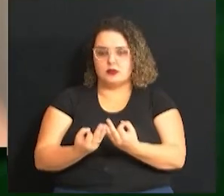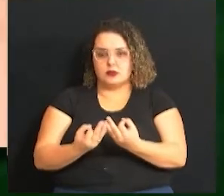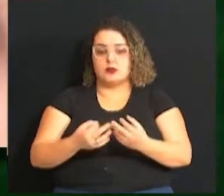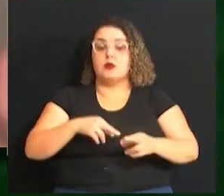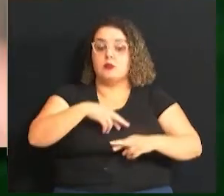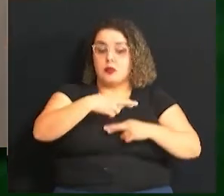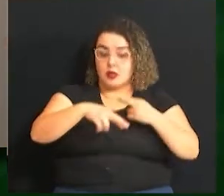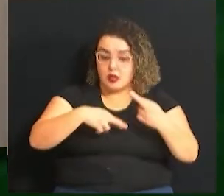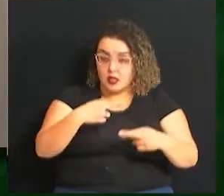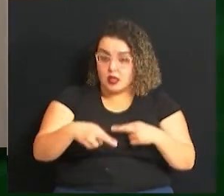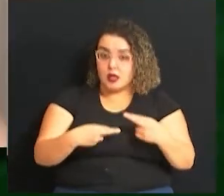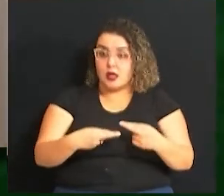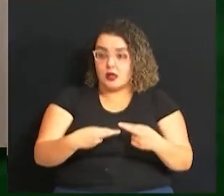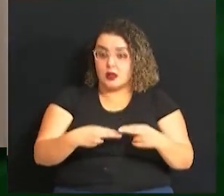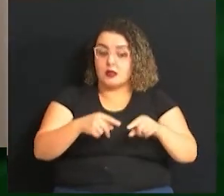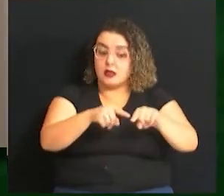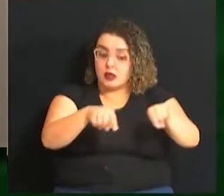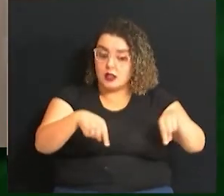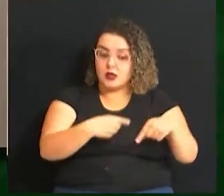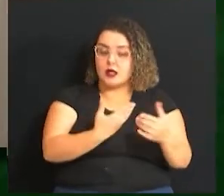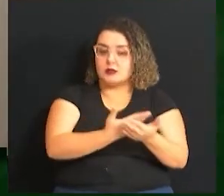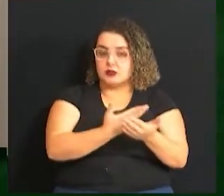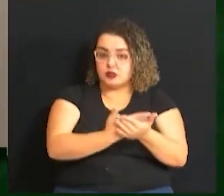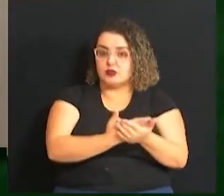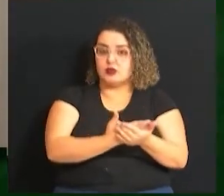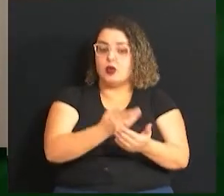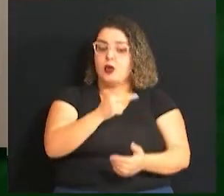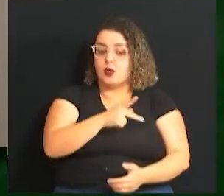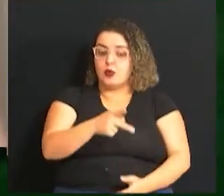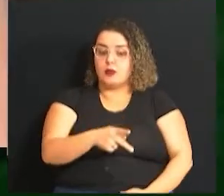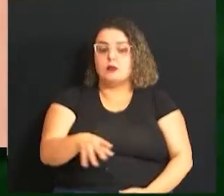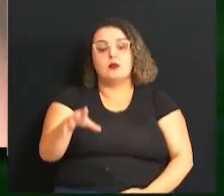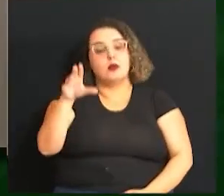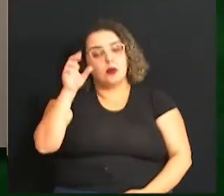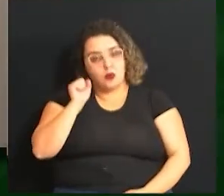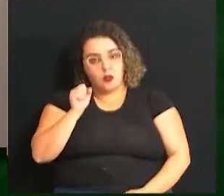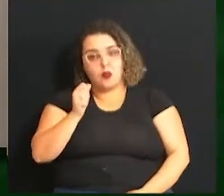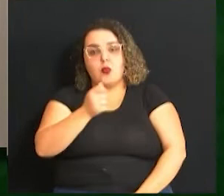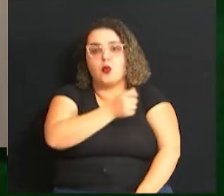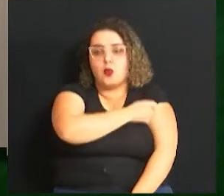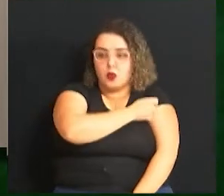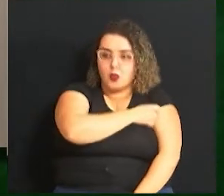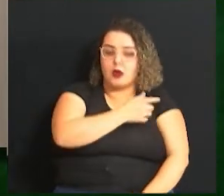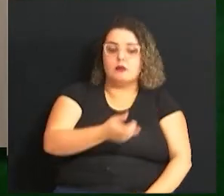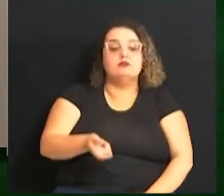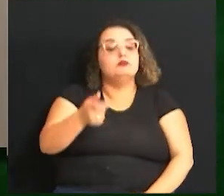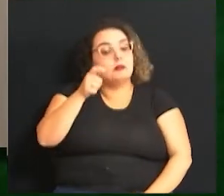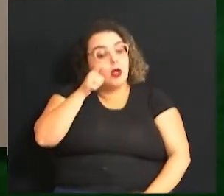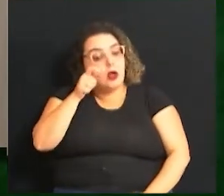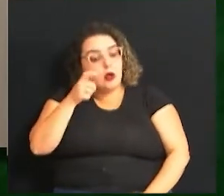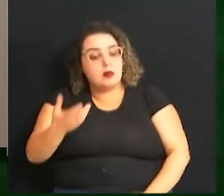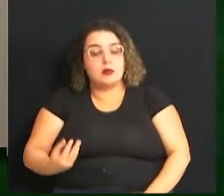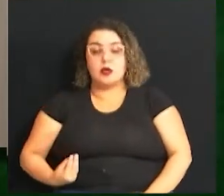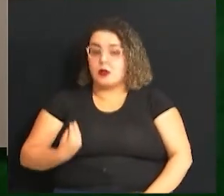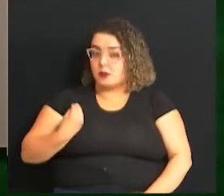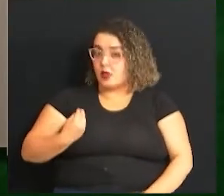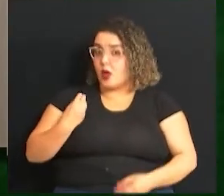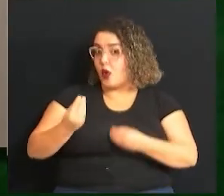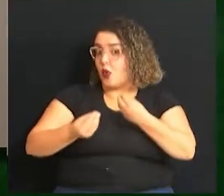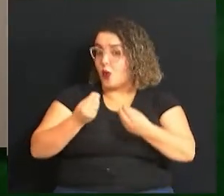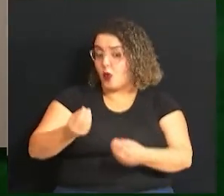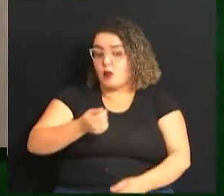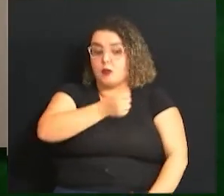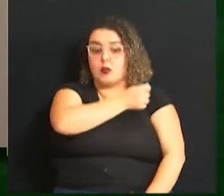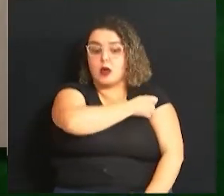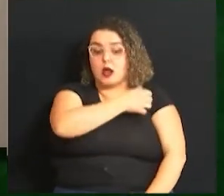familiares e para as relações em sala de aula. O professor ouvir o aluno, o professor observar na